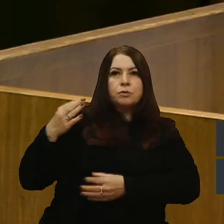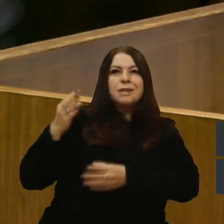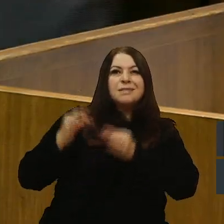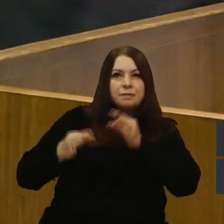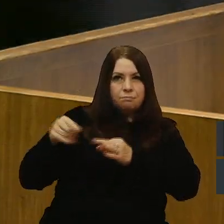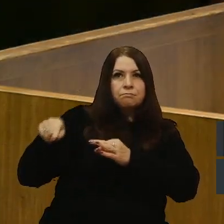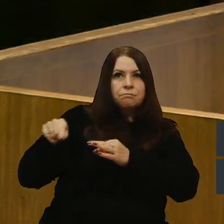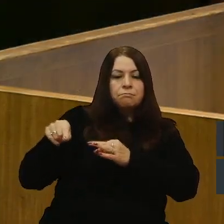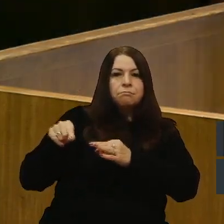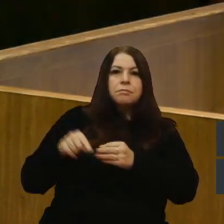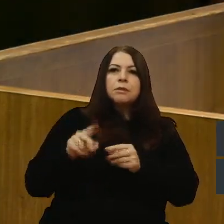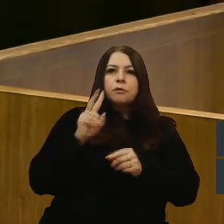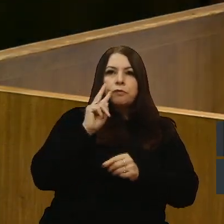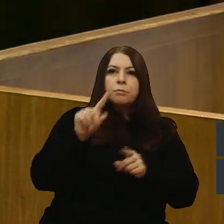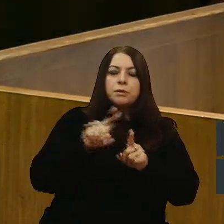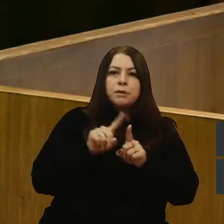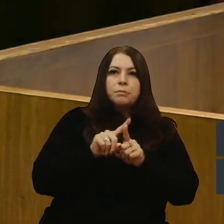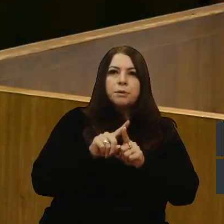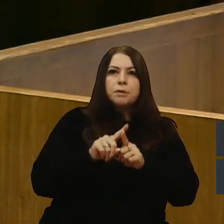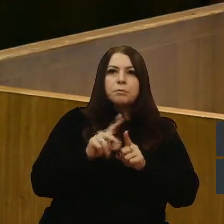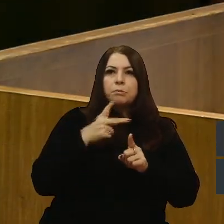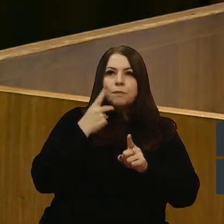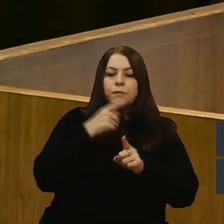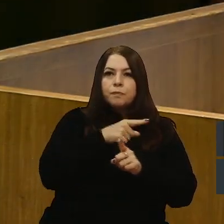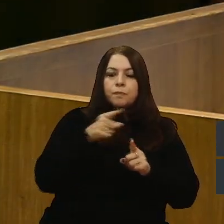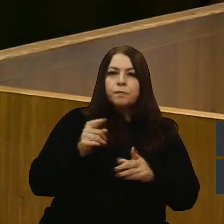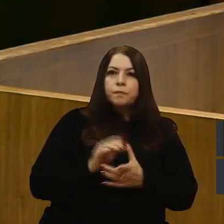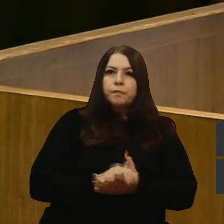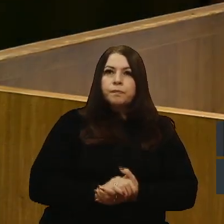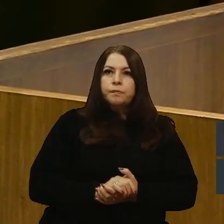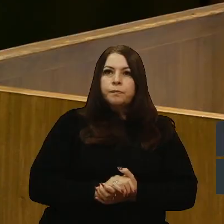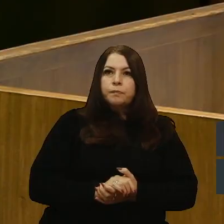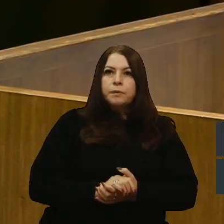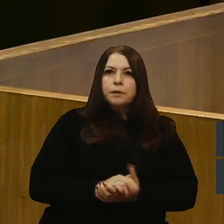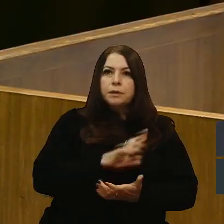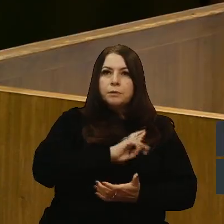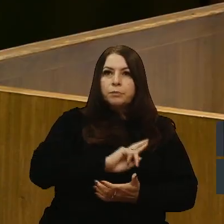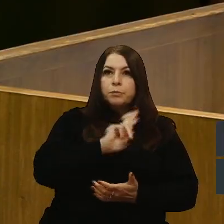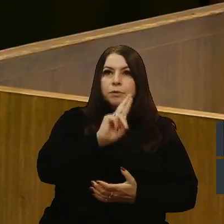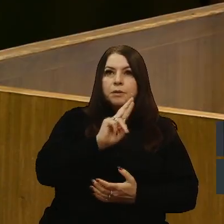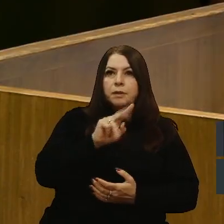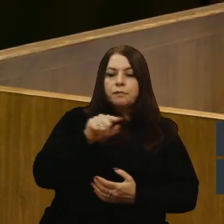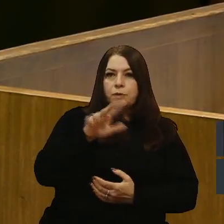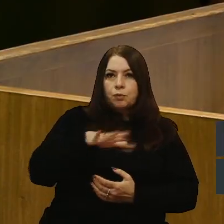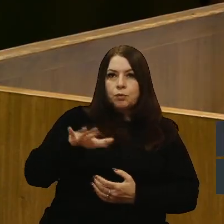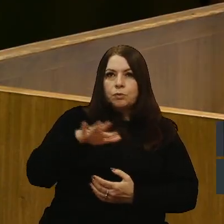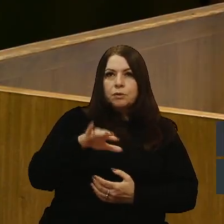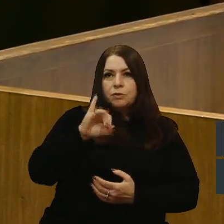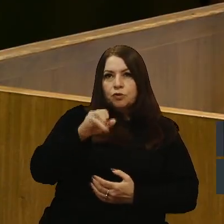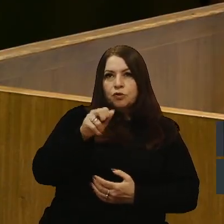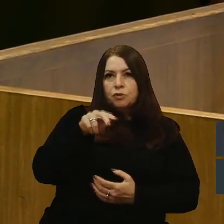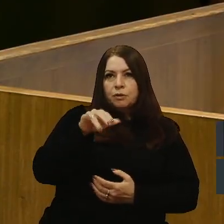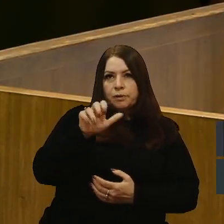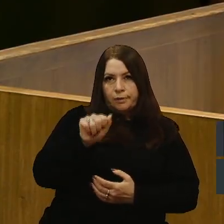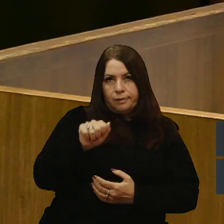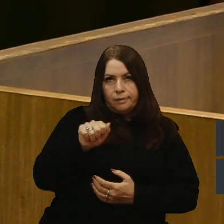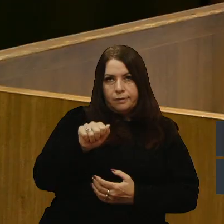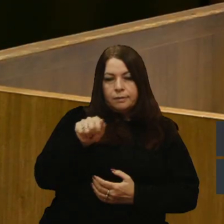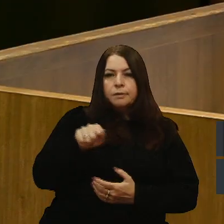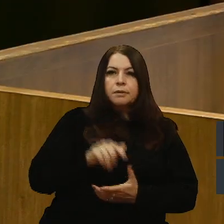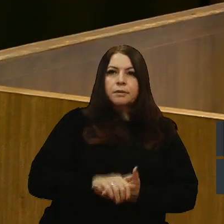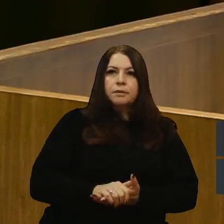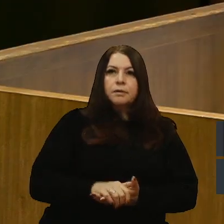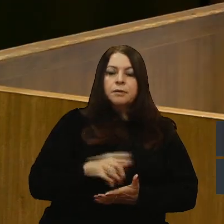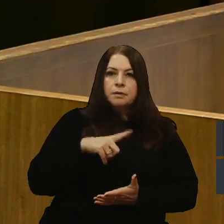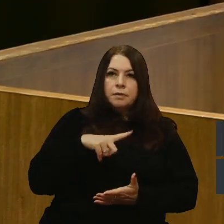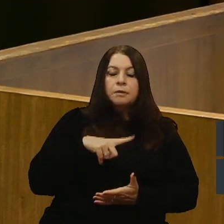vimos, inclusive até por manifestação da promotora do caso, da promotora Janaína de Carli, que ela